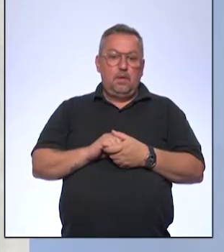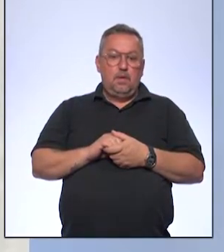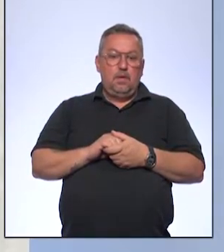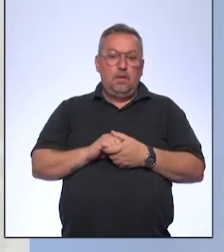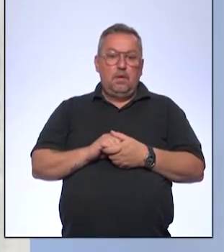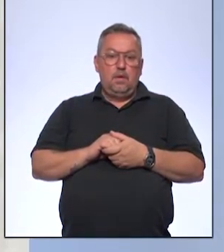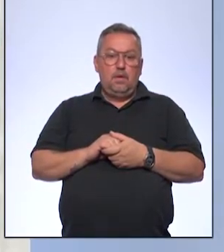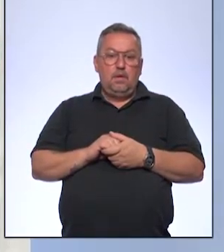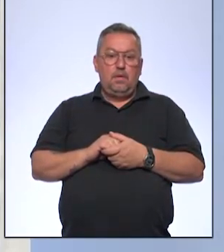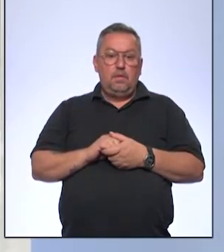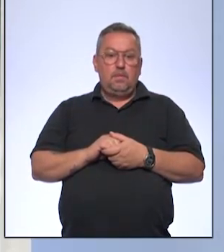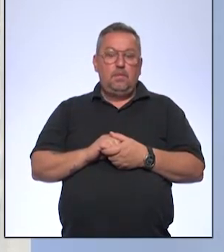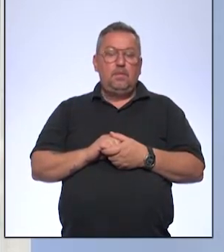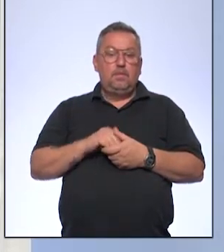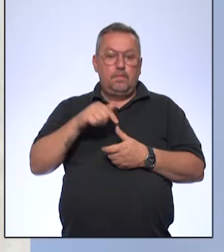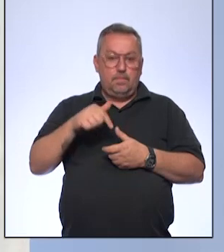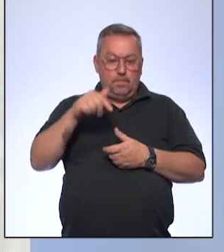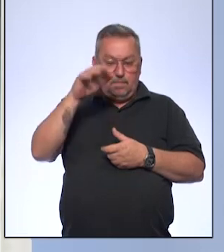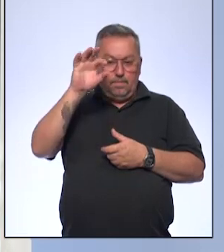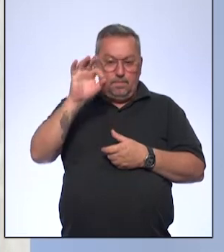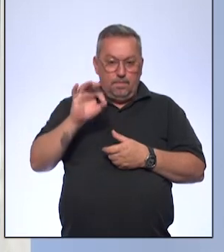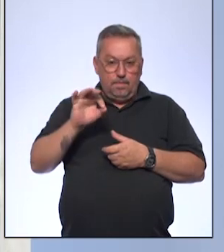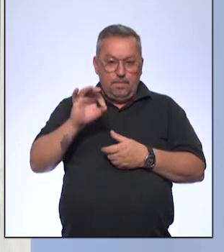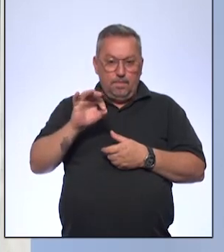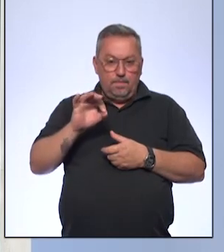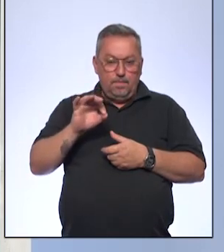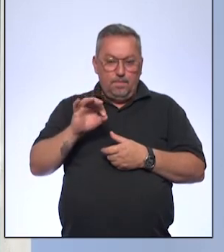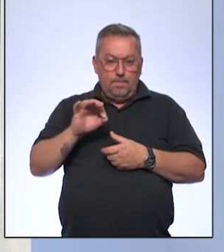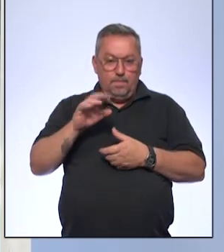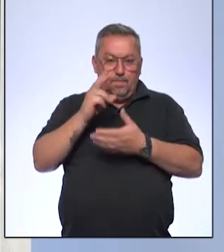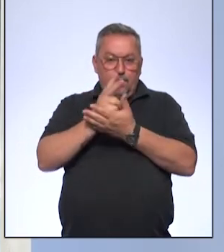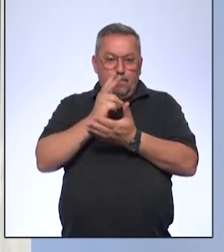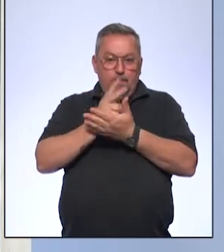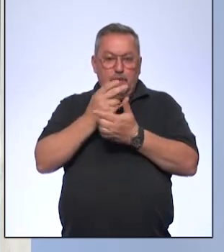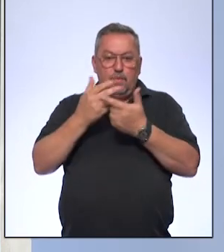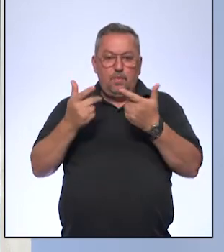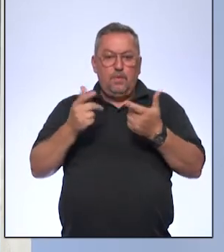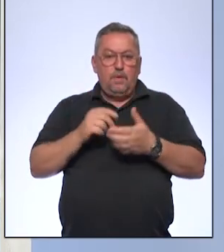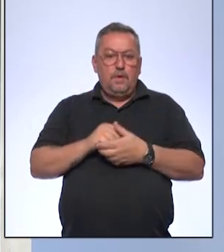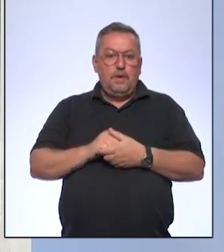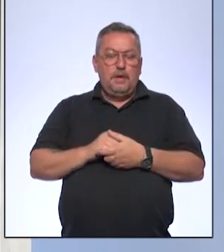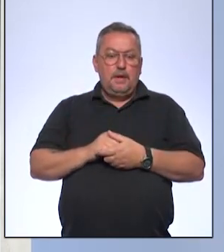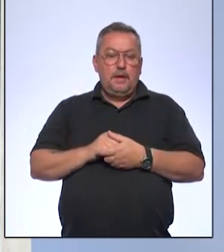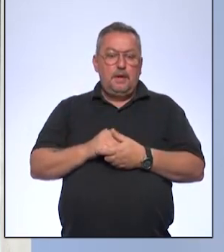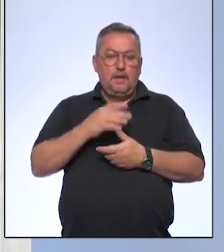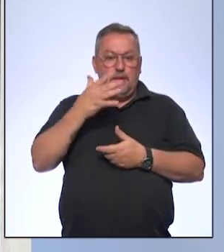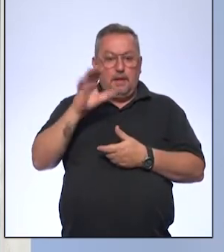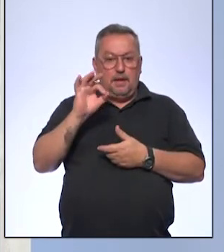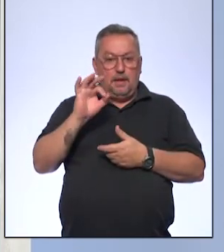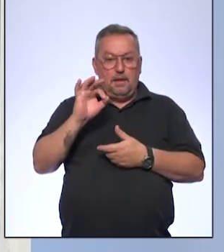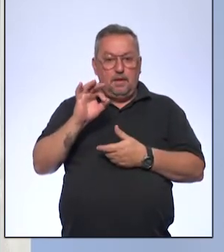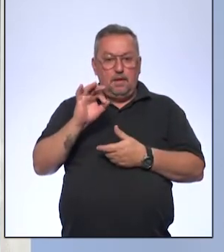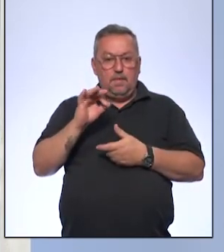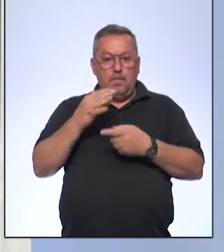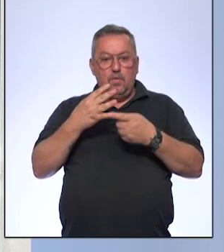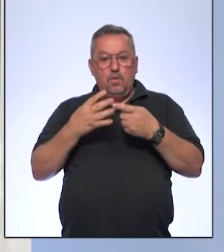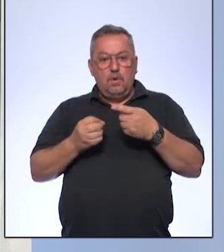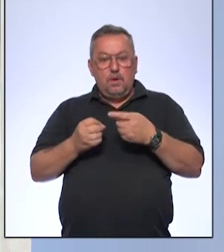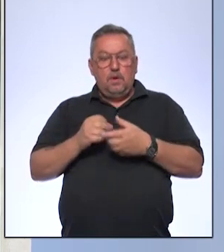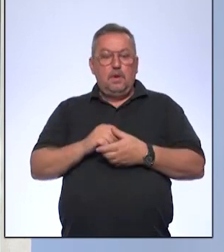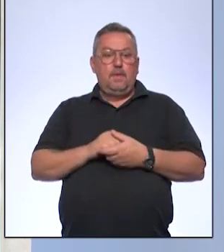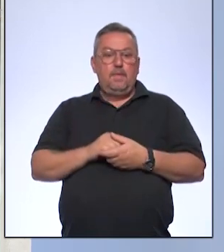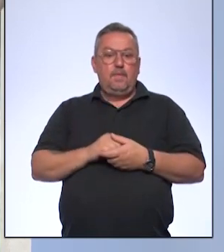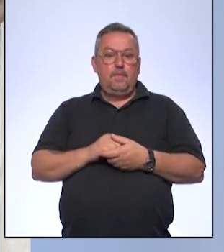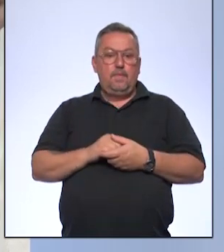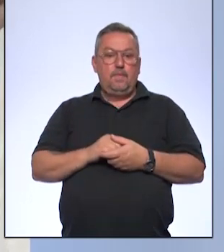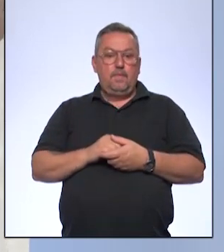0,75, isso mesmo. Então, 75% aqui. A mesma coisa, no caso, 10 alunos, dividido por